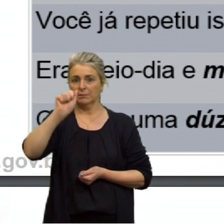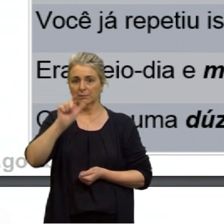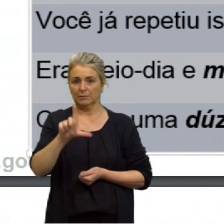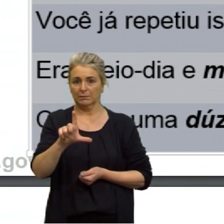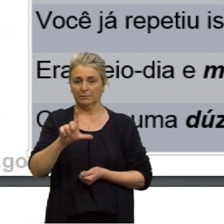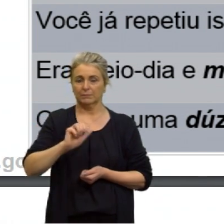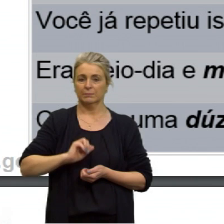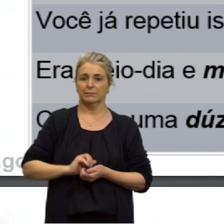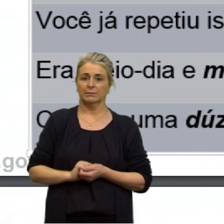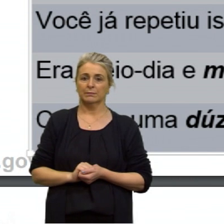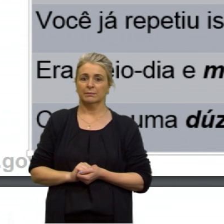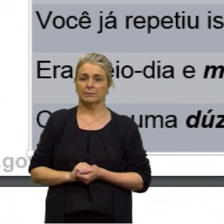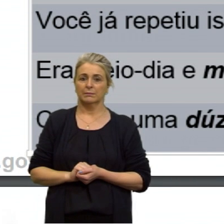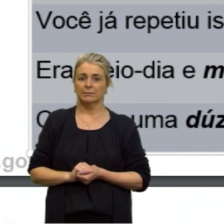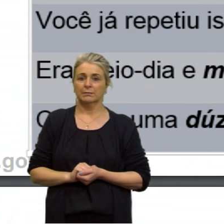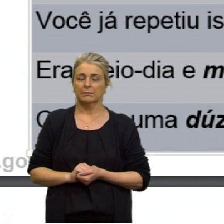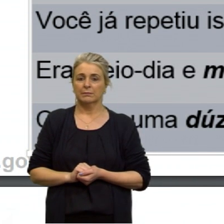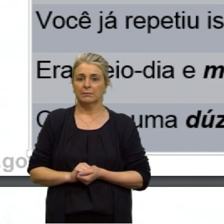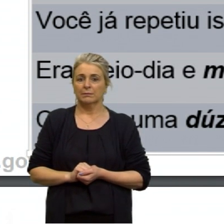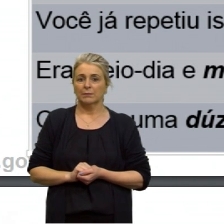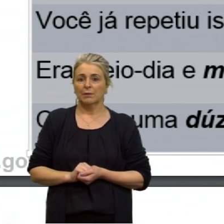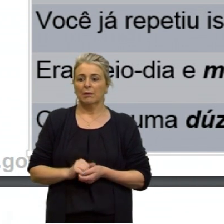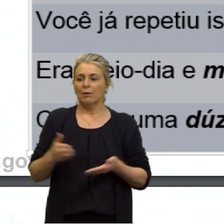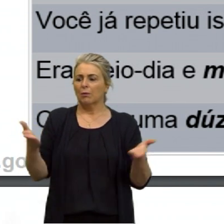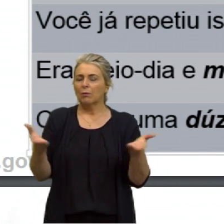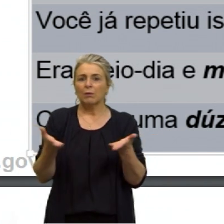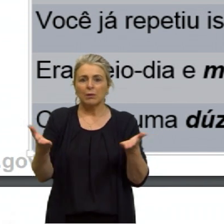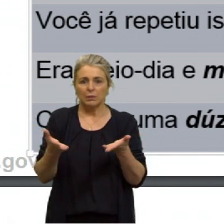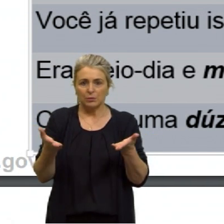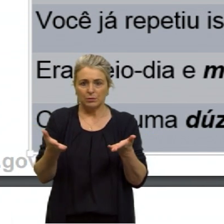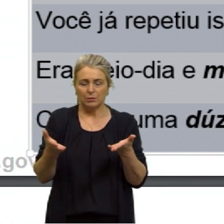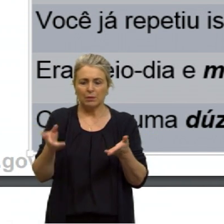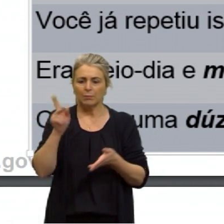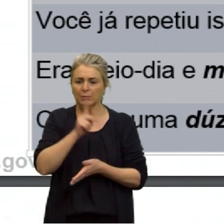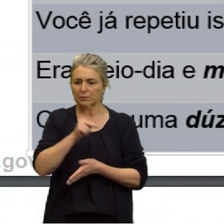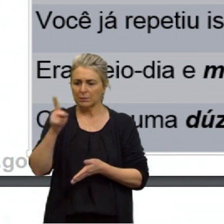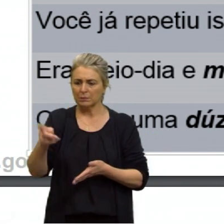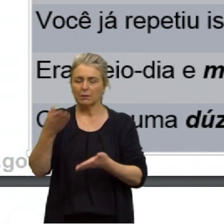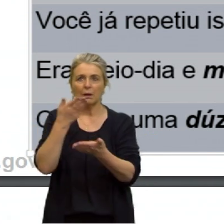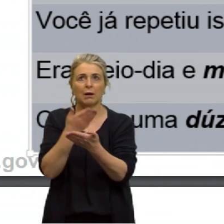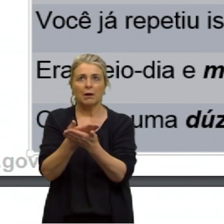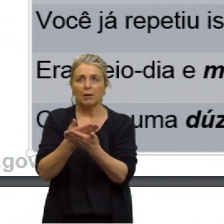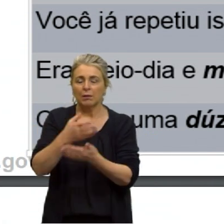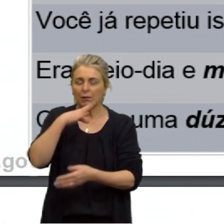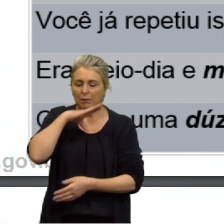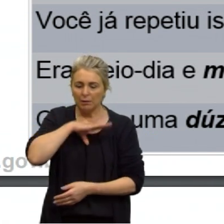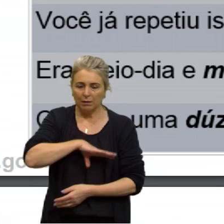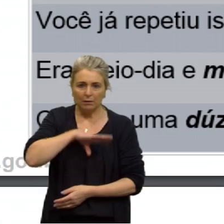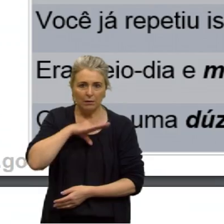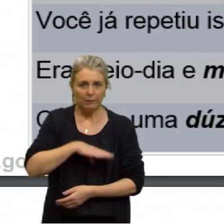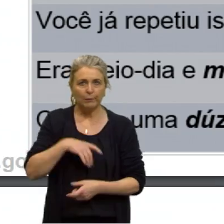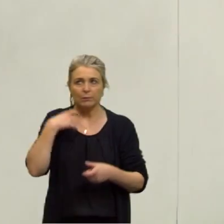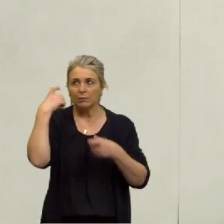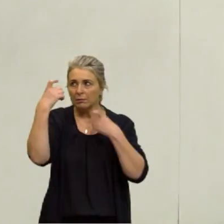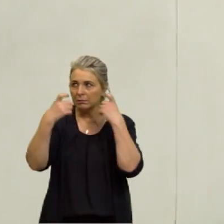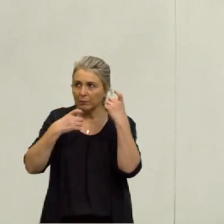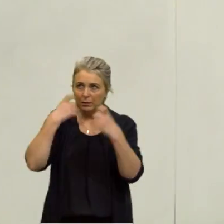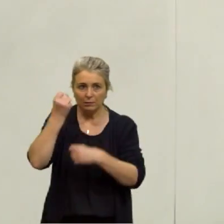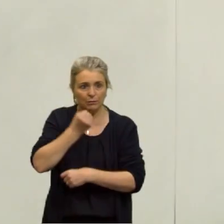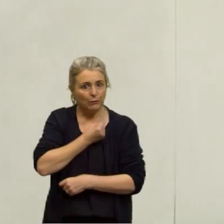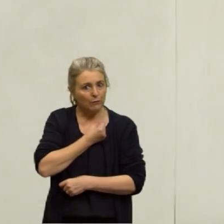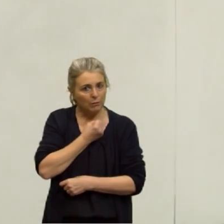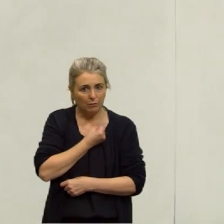pouquinho 1 o numeral poxa professora aula de português eu tenho que me preocupar com o numeral